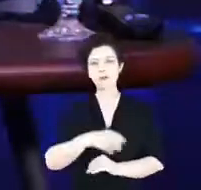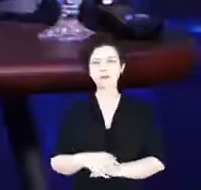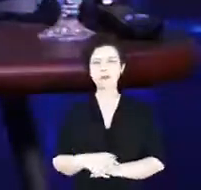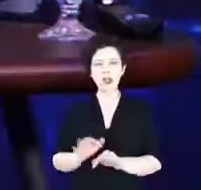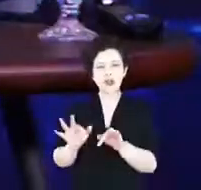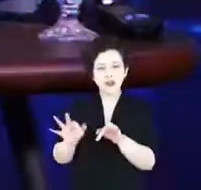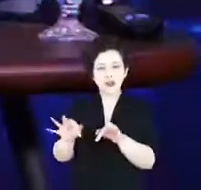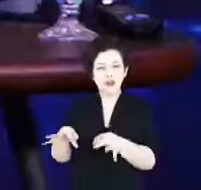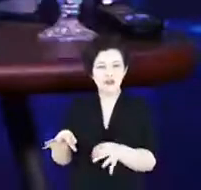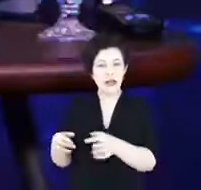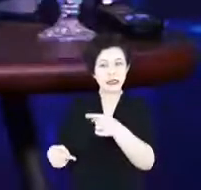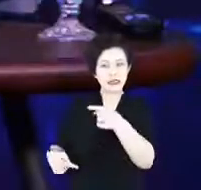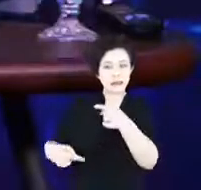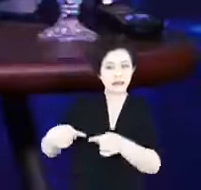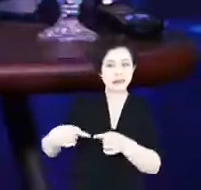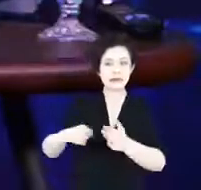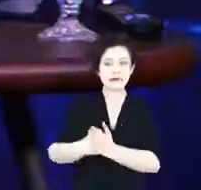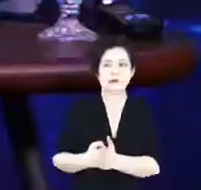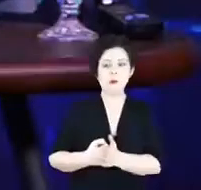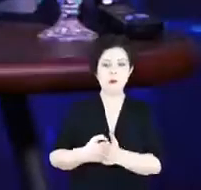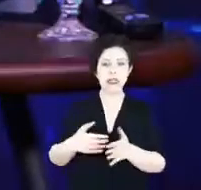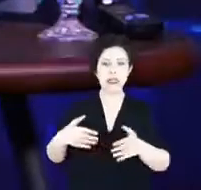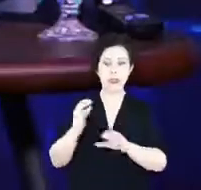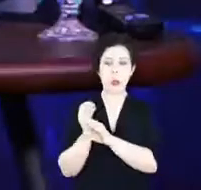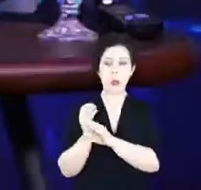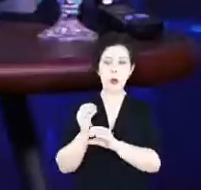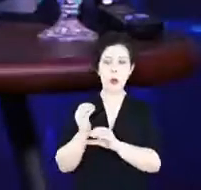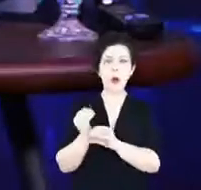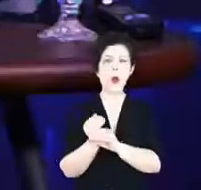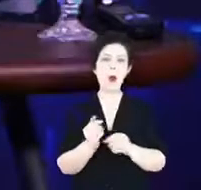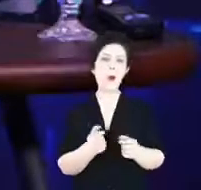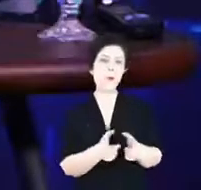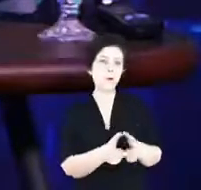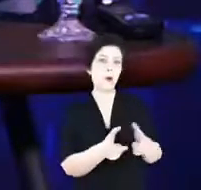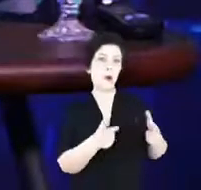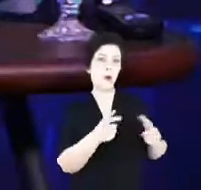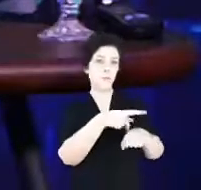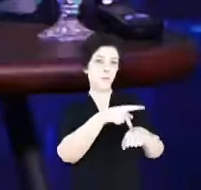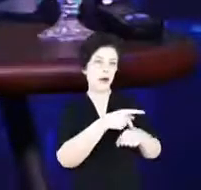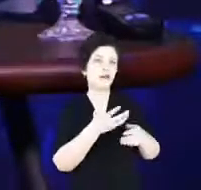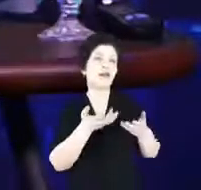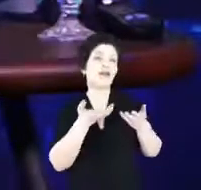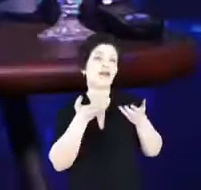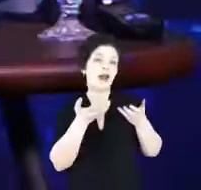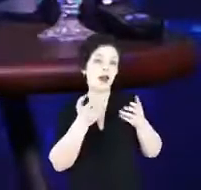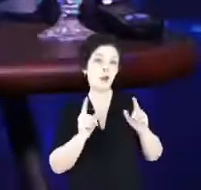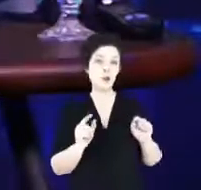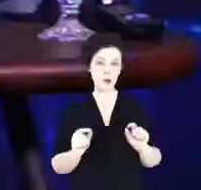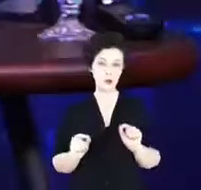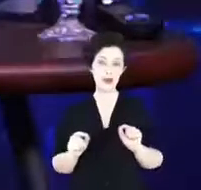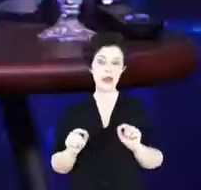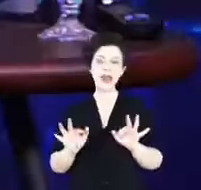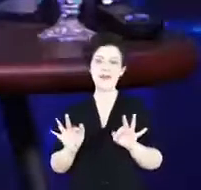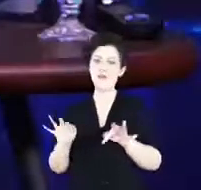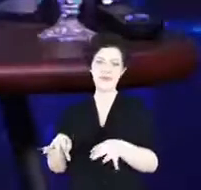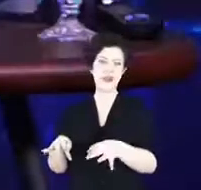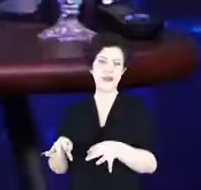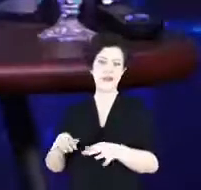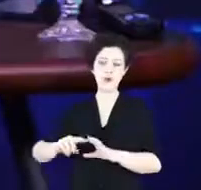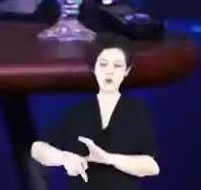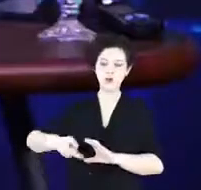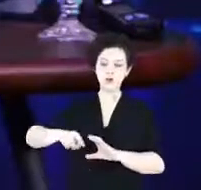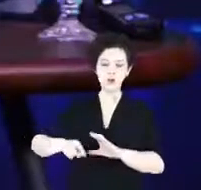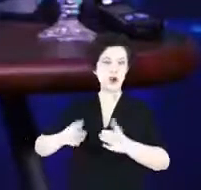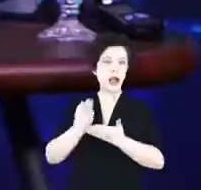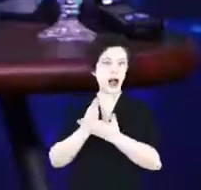a discussão travou, porque muitos países gostariam de colocar o fim do uso dos combustíveis fósseis